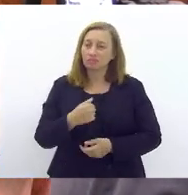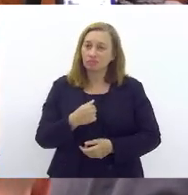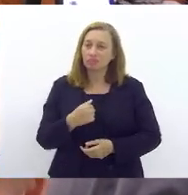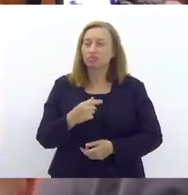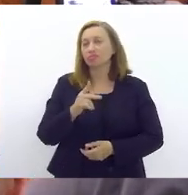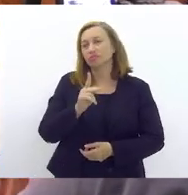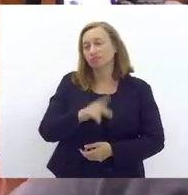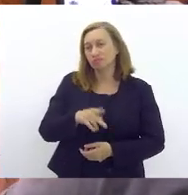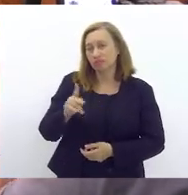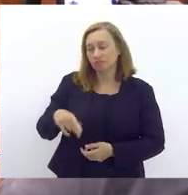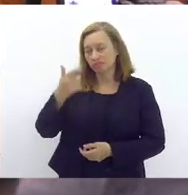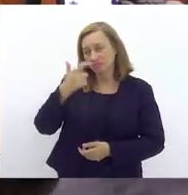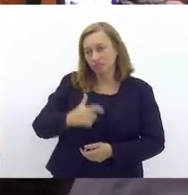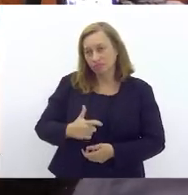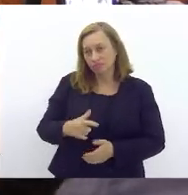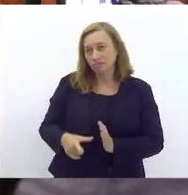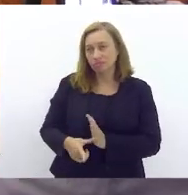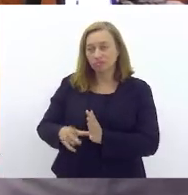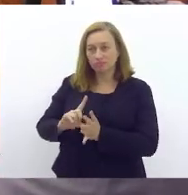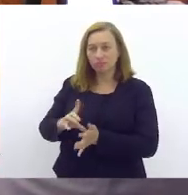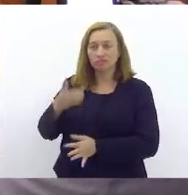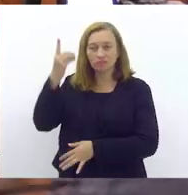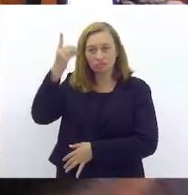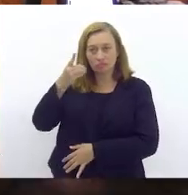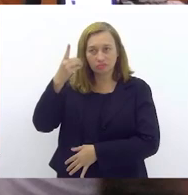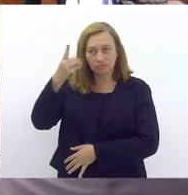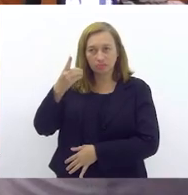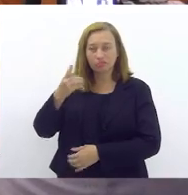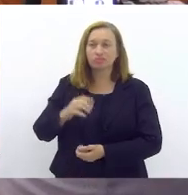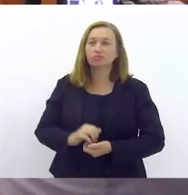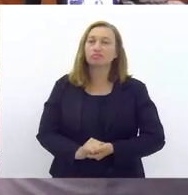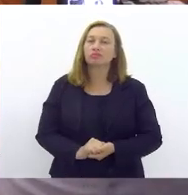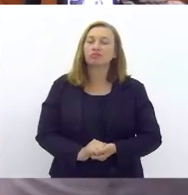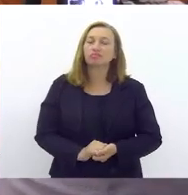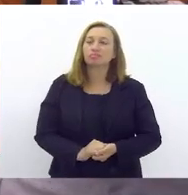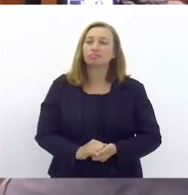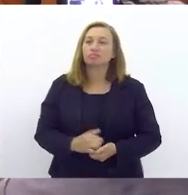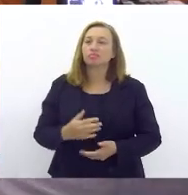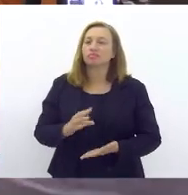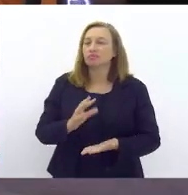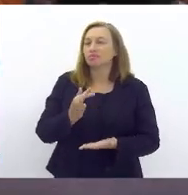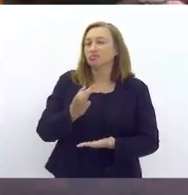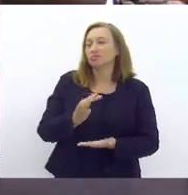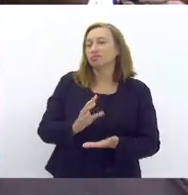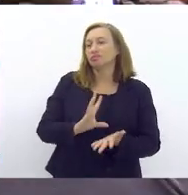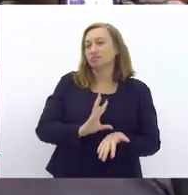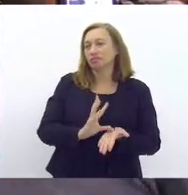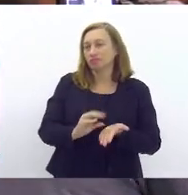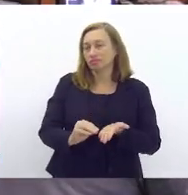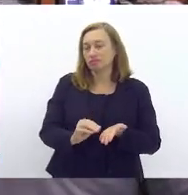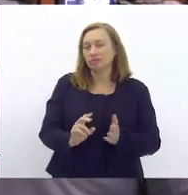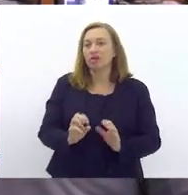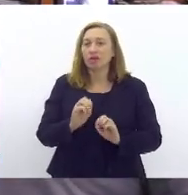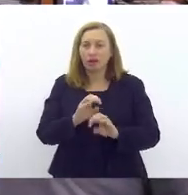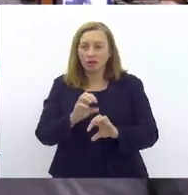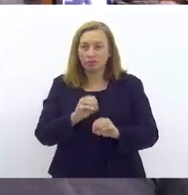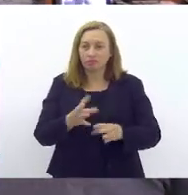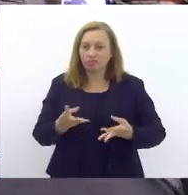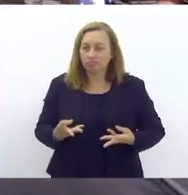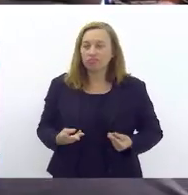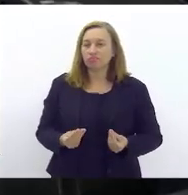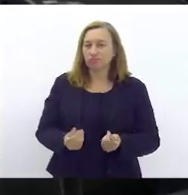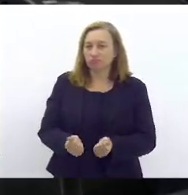professora, que sou, antes de ser deputada, estou professora licenciada. Para mim, essa pauta da educação é uma pauta extremamente